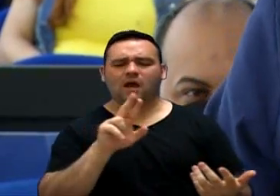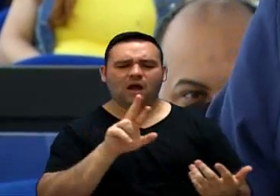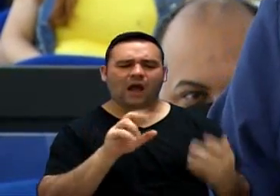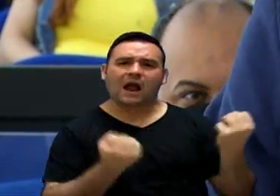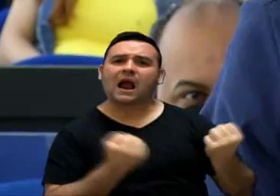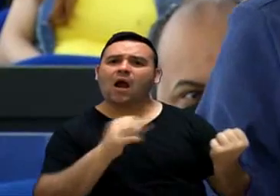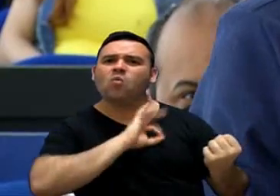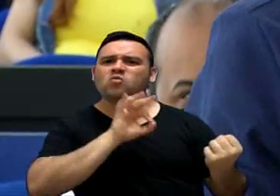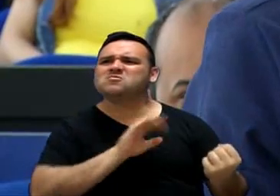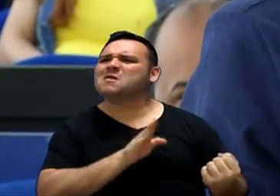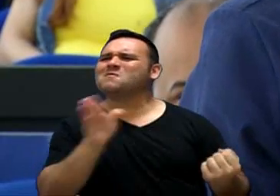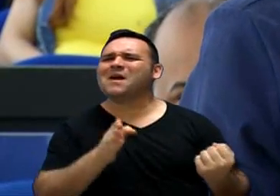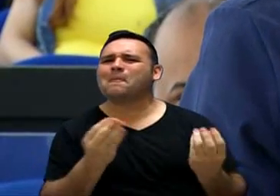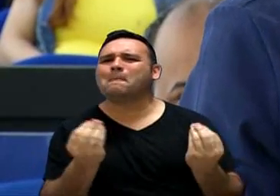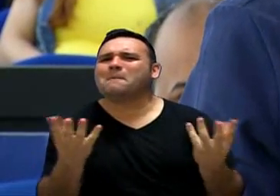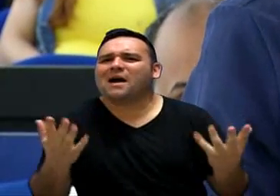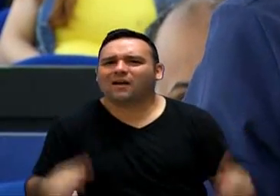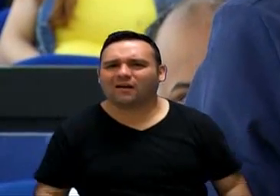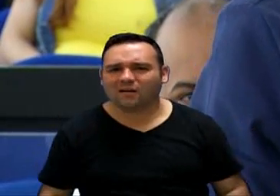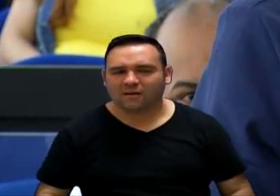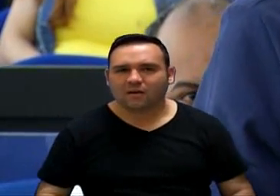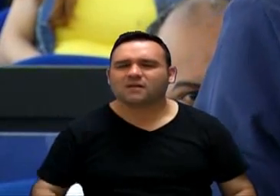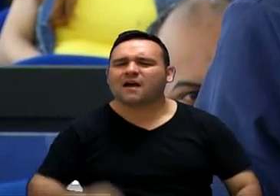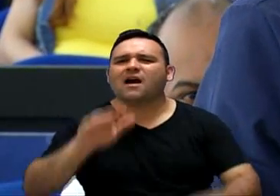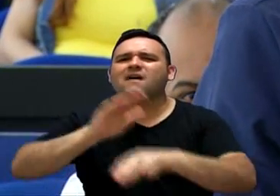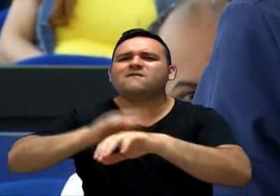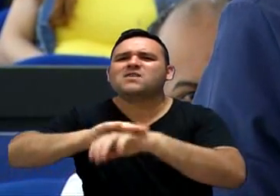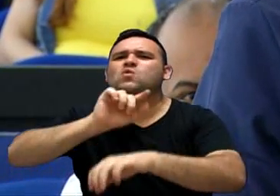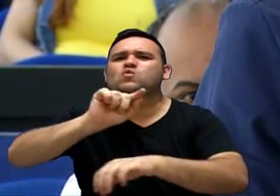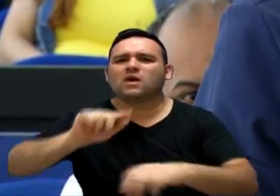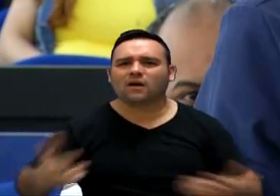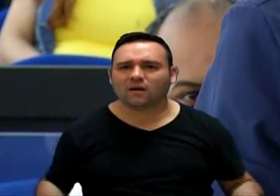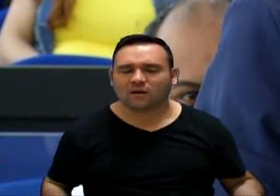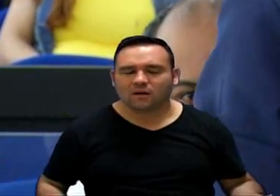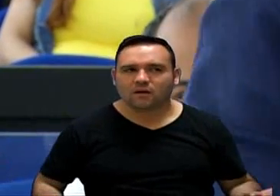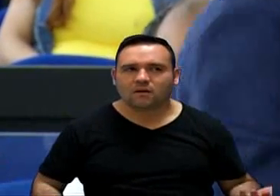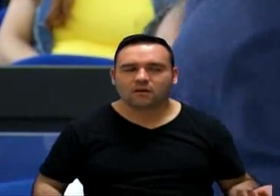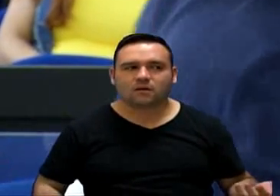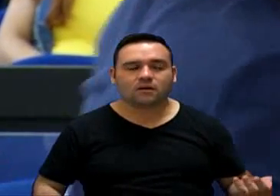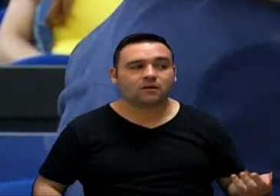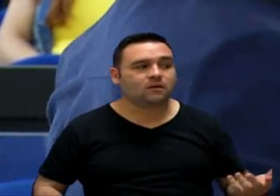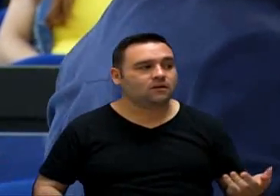estava fazendo lá? Fazendo o quê?